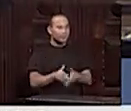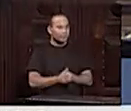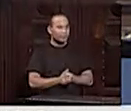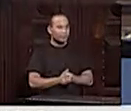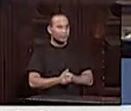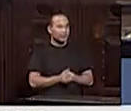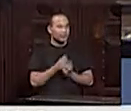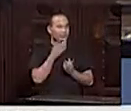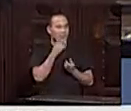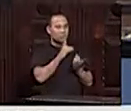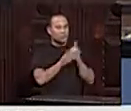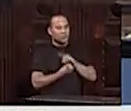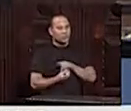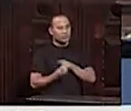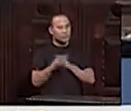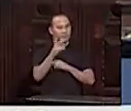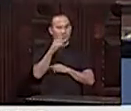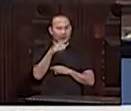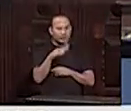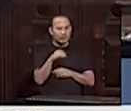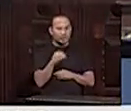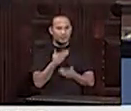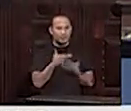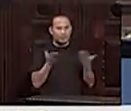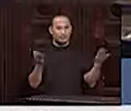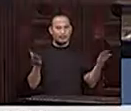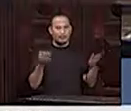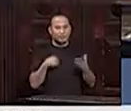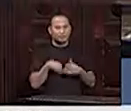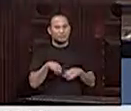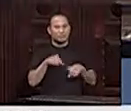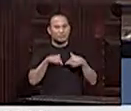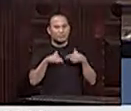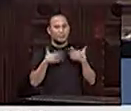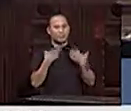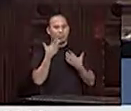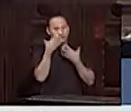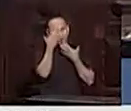lutar contra a privatização e contra a perda de direitos trabalhistas e previdenciários. Muito obrigado, presidente.